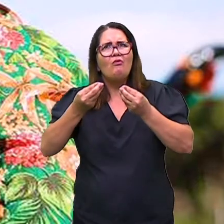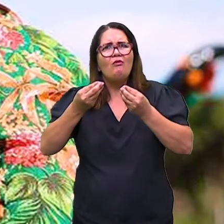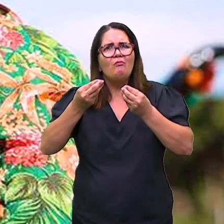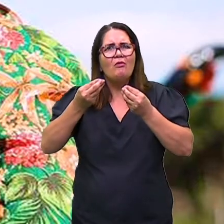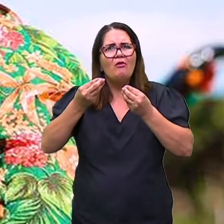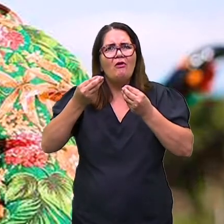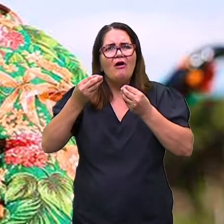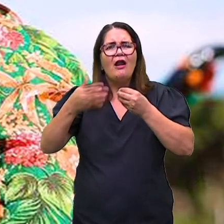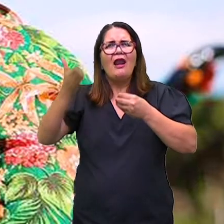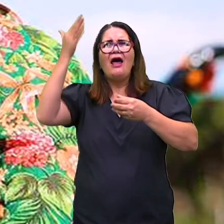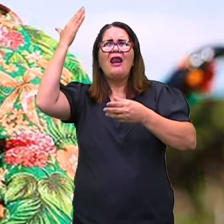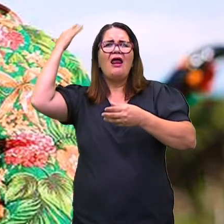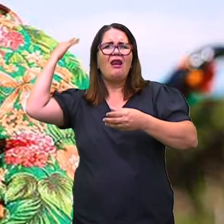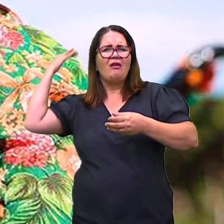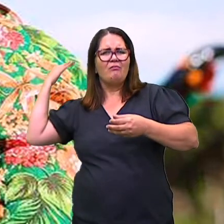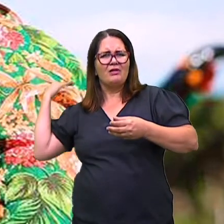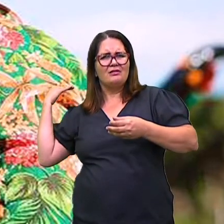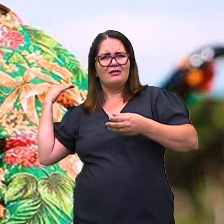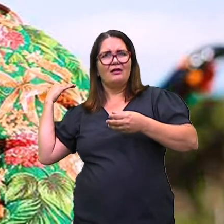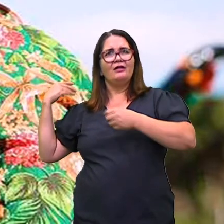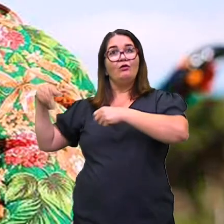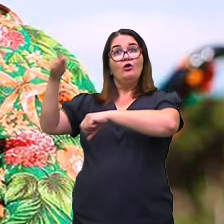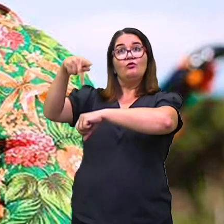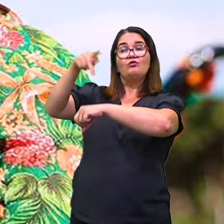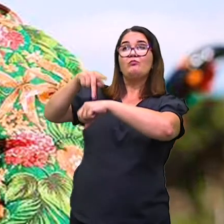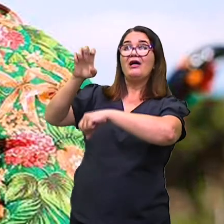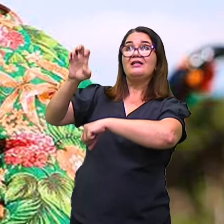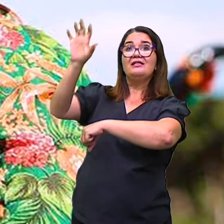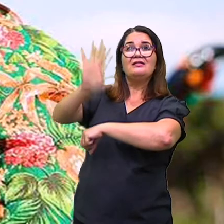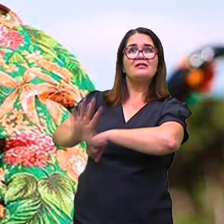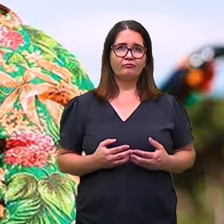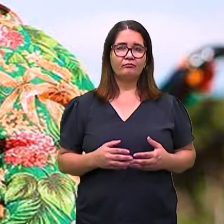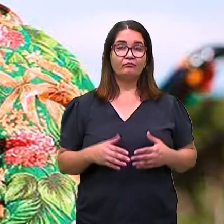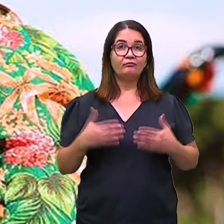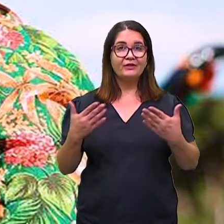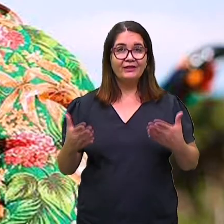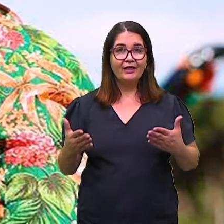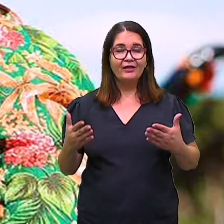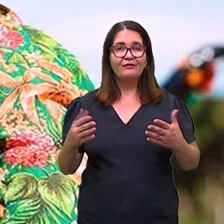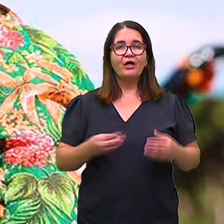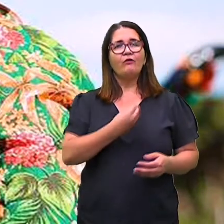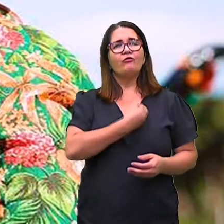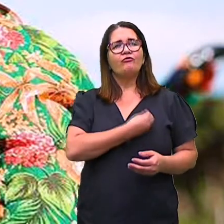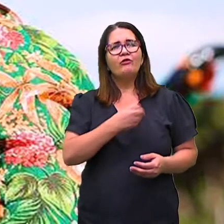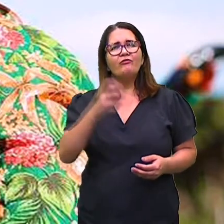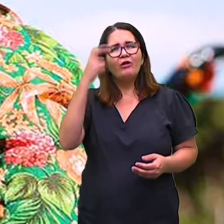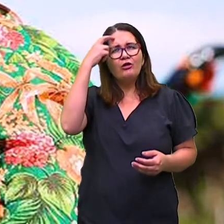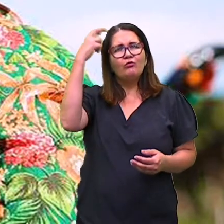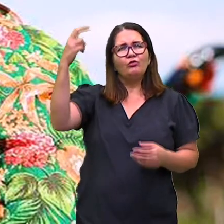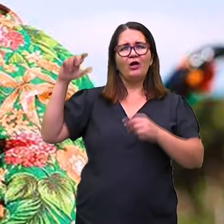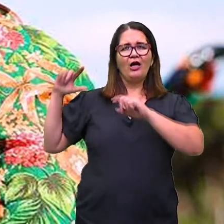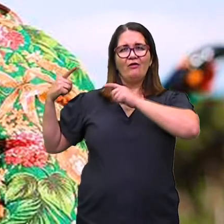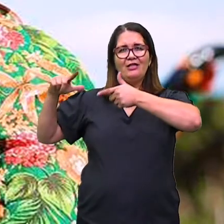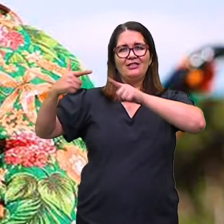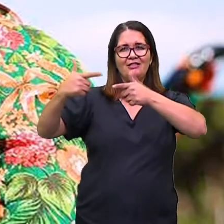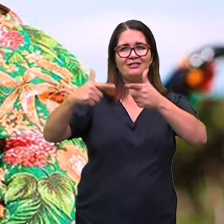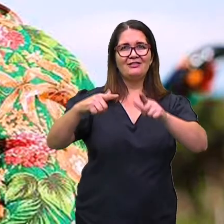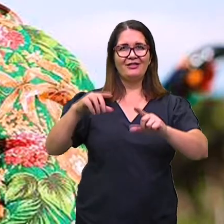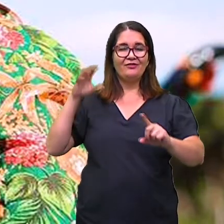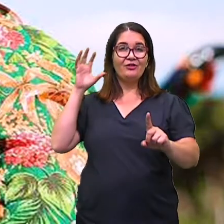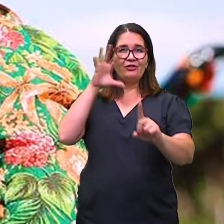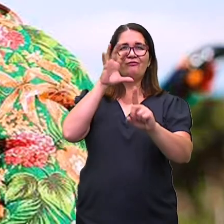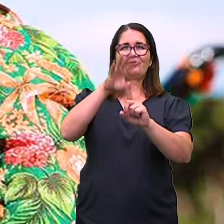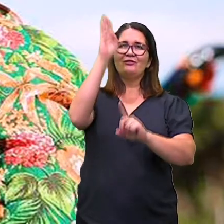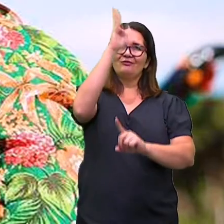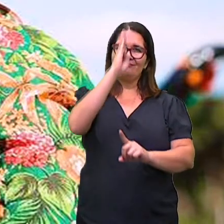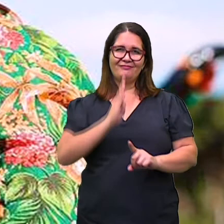no período medieval, ainda é uma forma viva e cultural no nosso